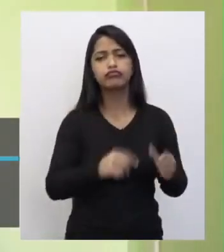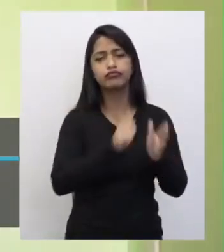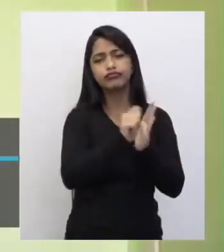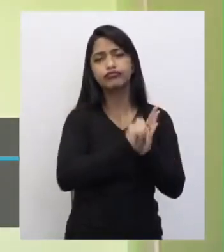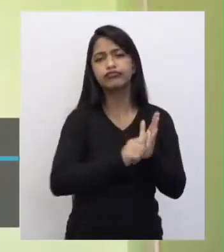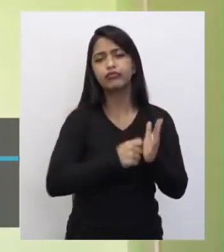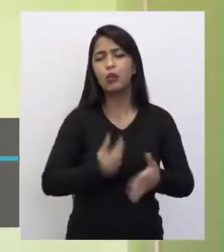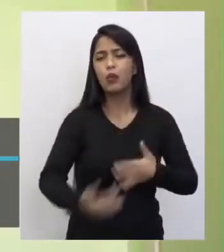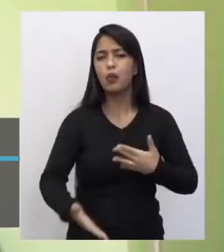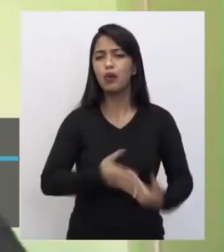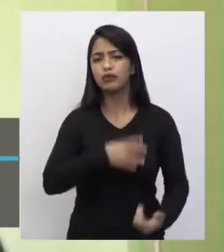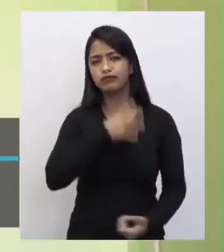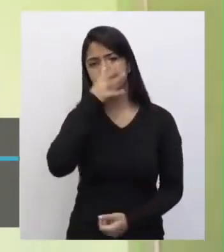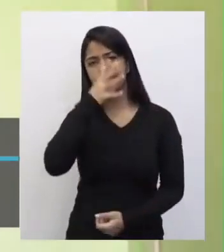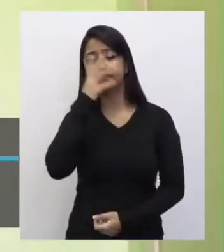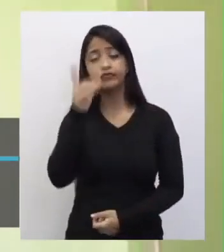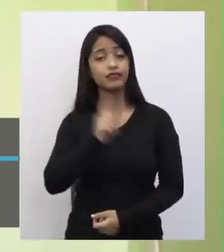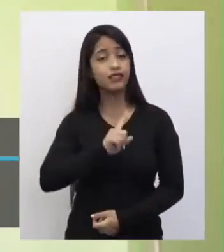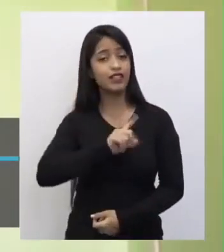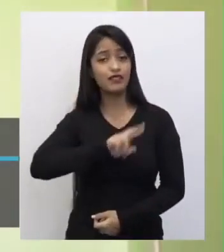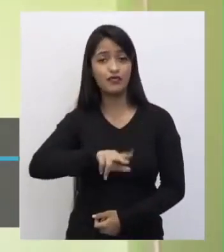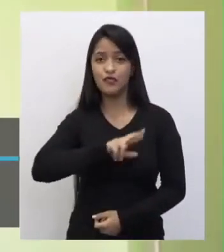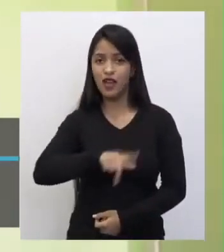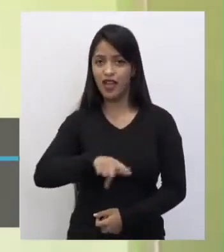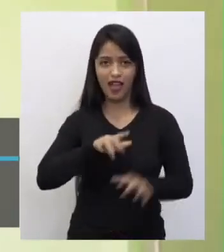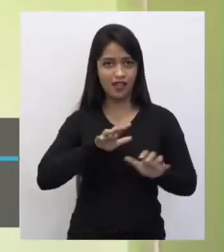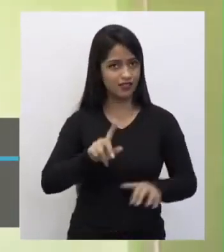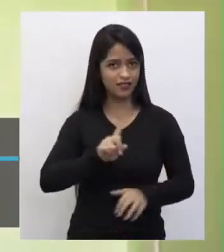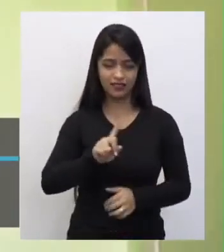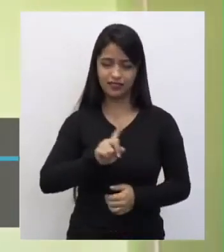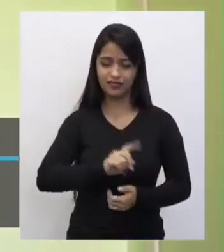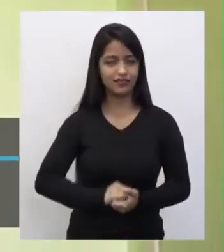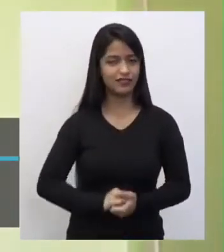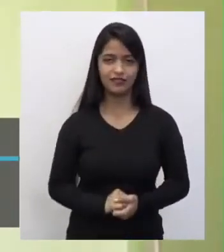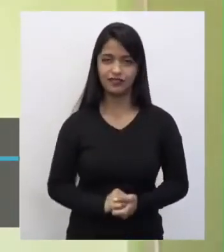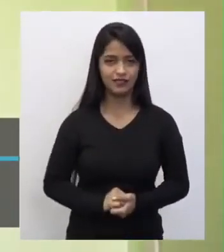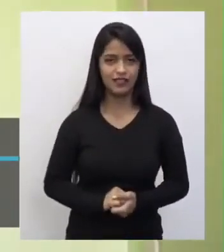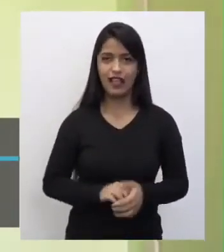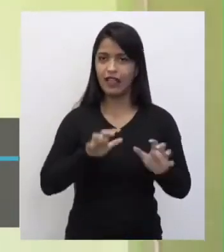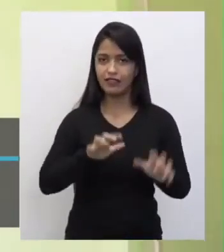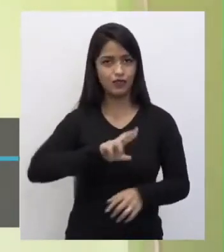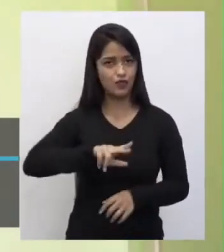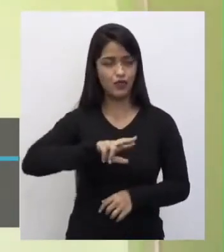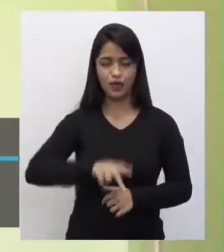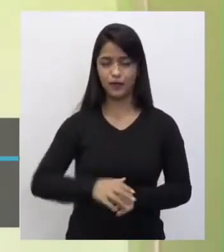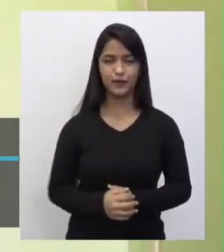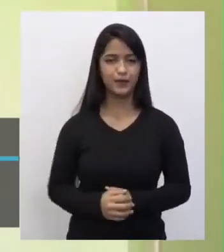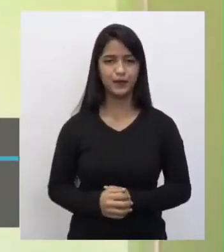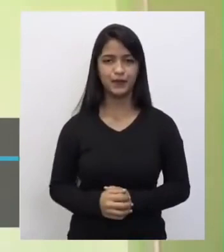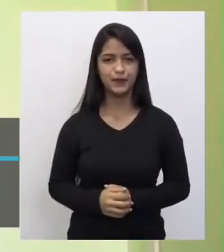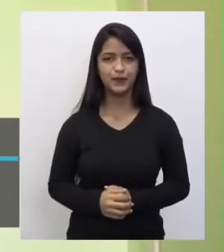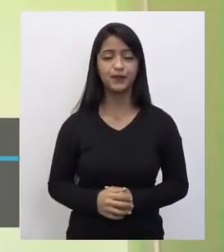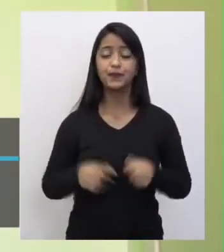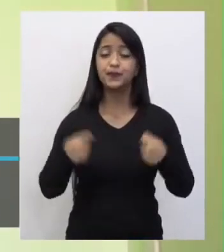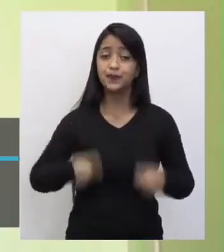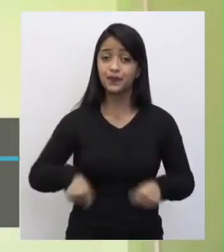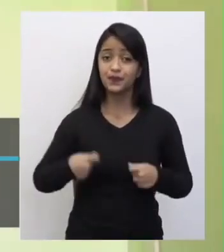E daí esperamos que um texto nasça a partir disso, né? Não é assim que a gente constrói um texto. A gente